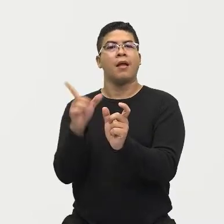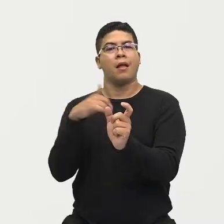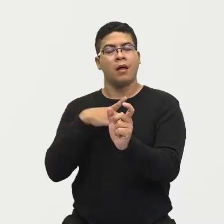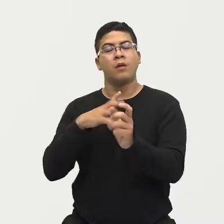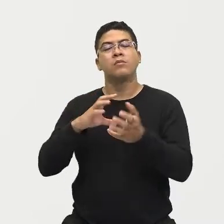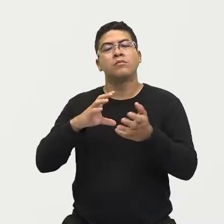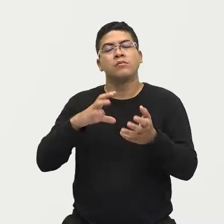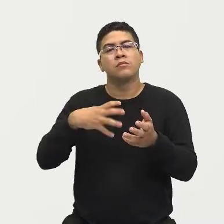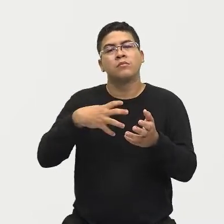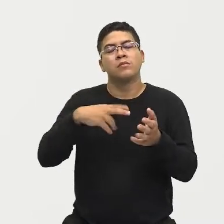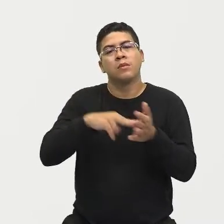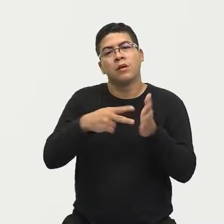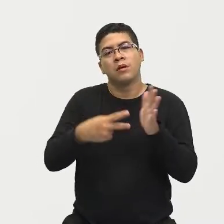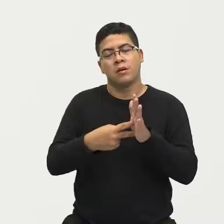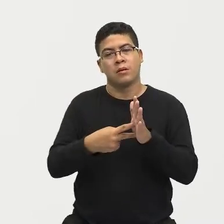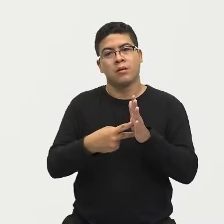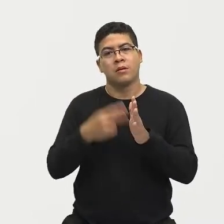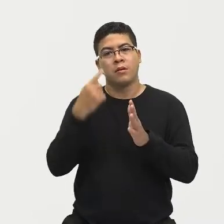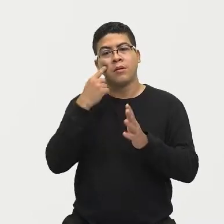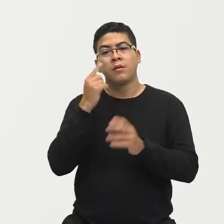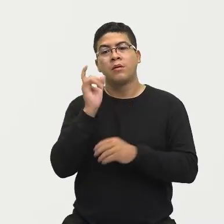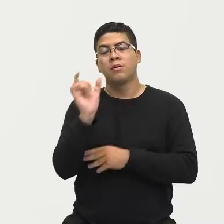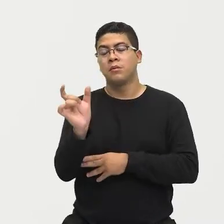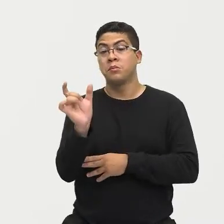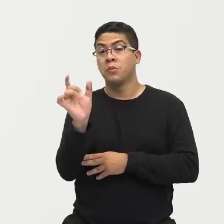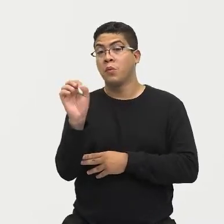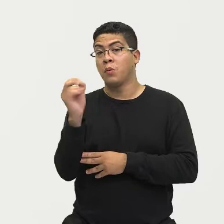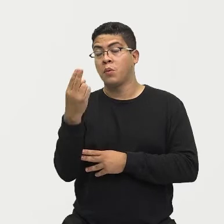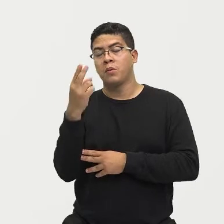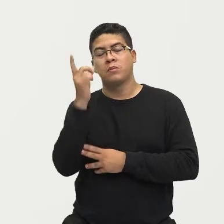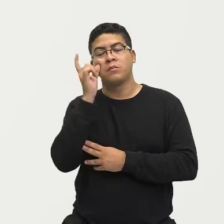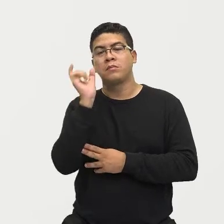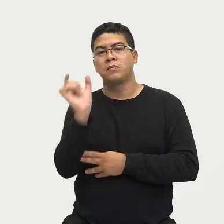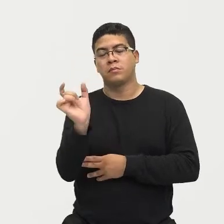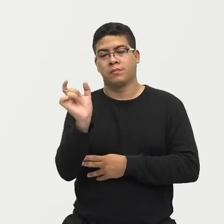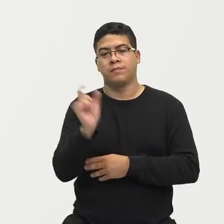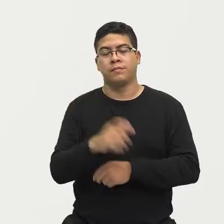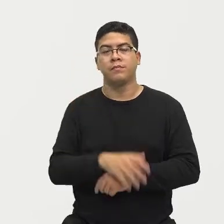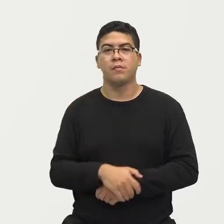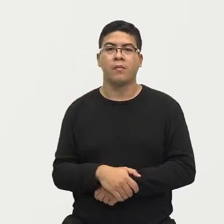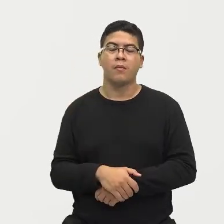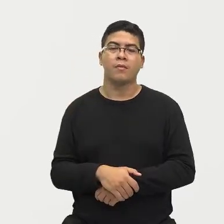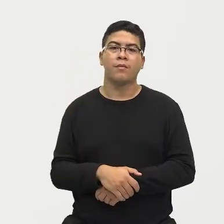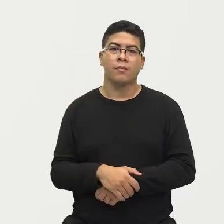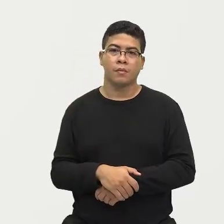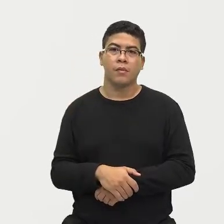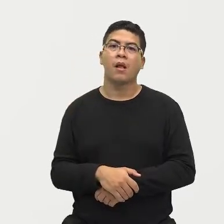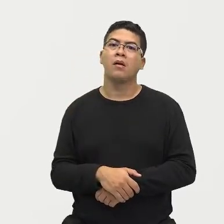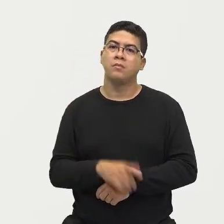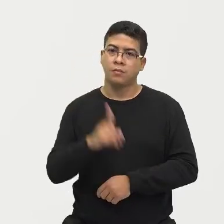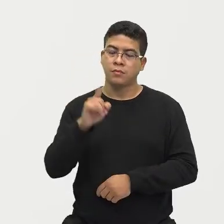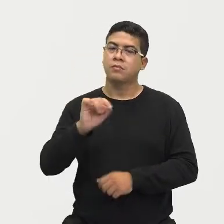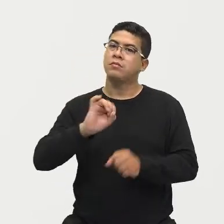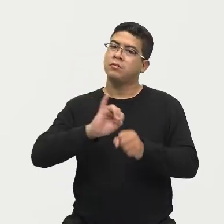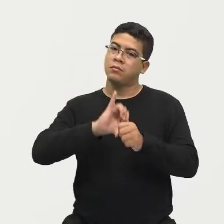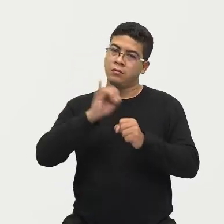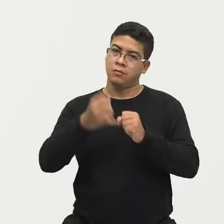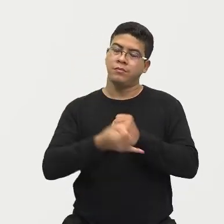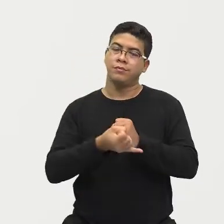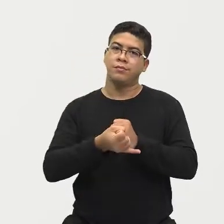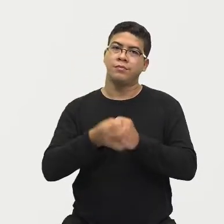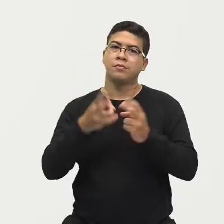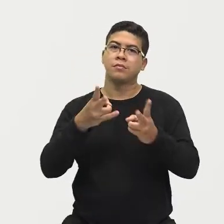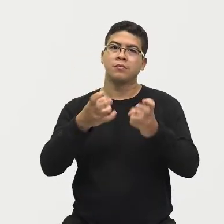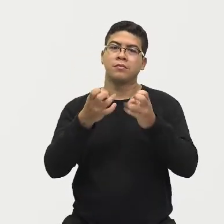sentidos, ou estados que se encontram esses substantivos. Então, isso é o adjetivo.